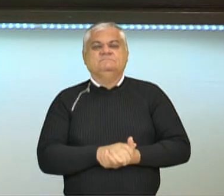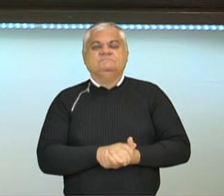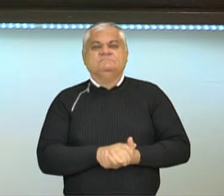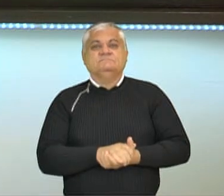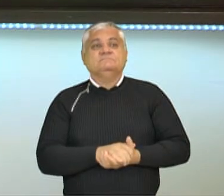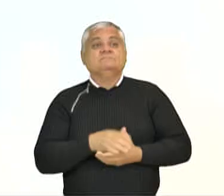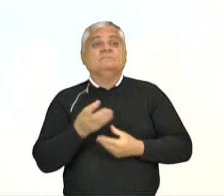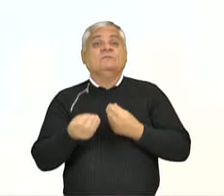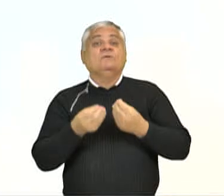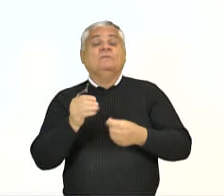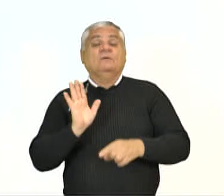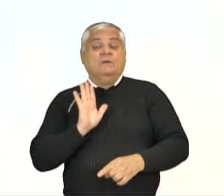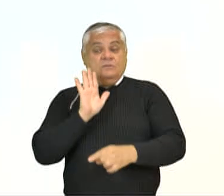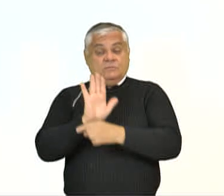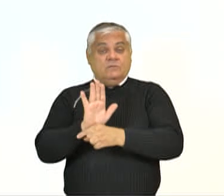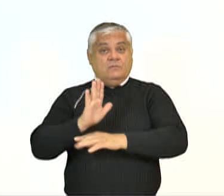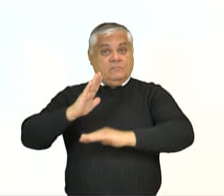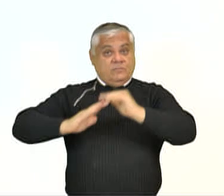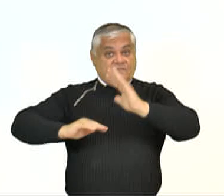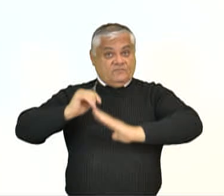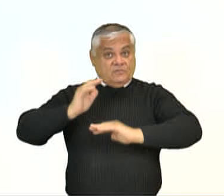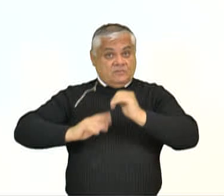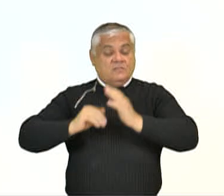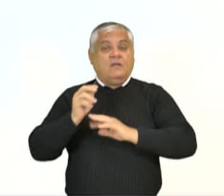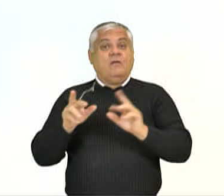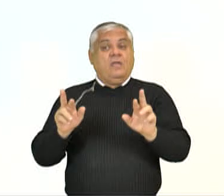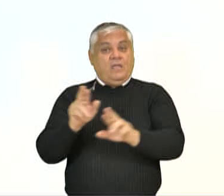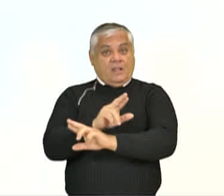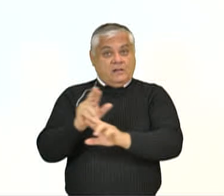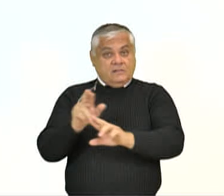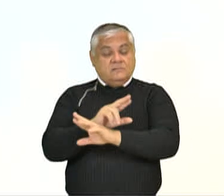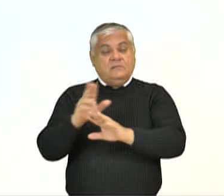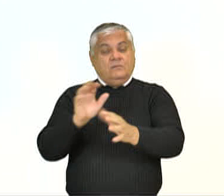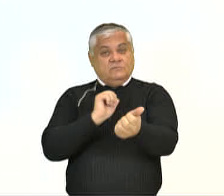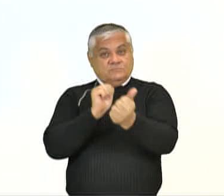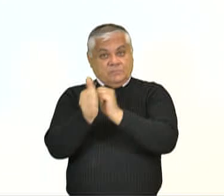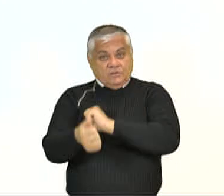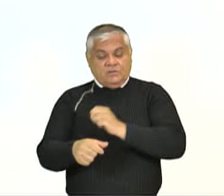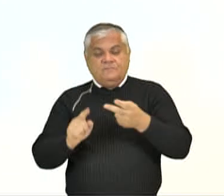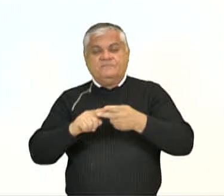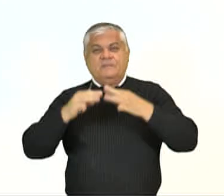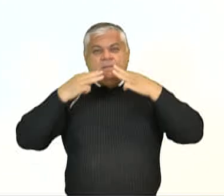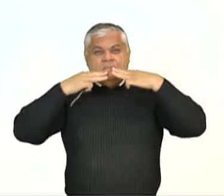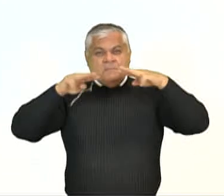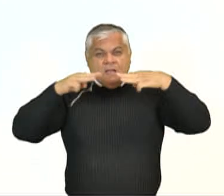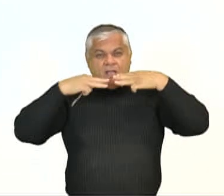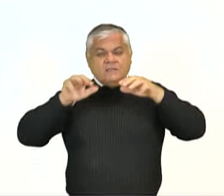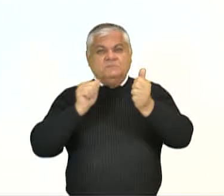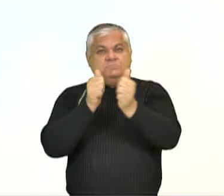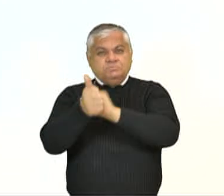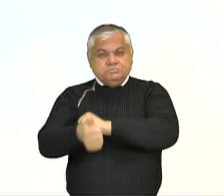Contribuições para a profissionalização. Relações com a indústria do esporte, marketing esportivo,